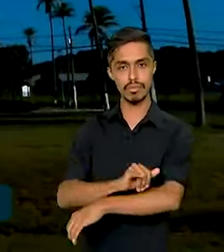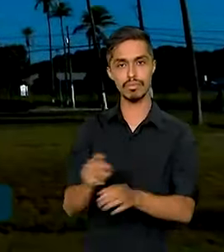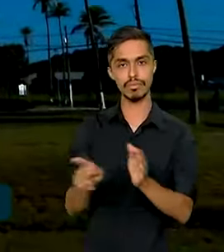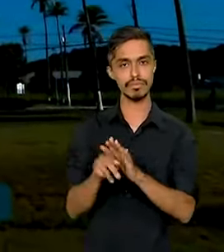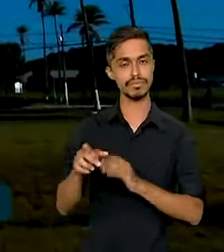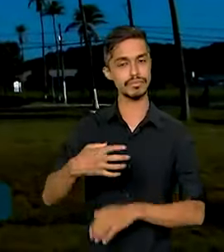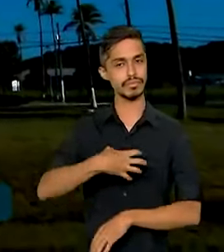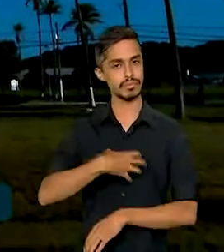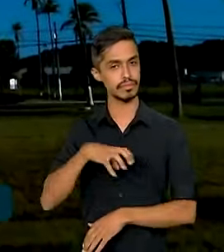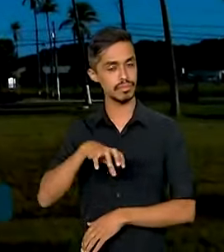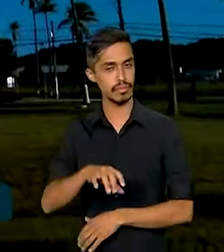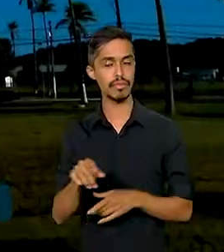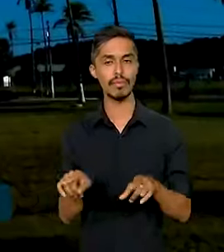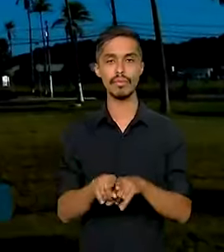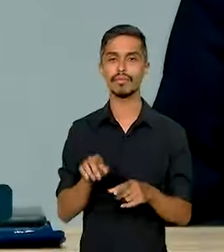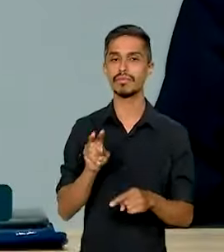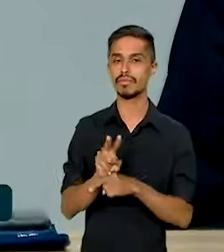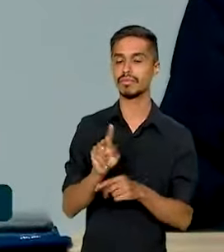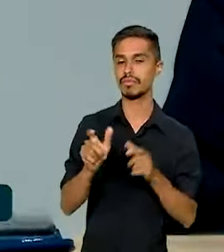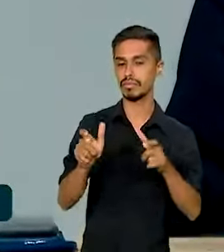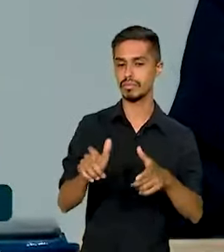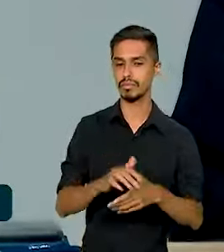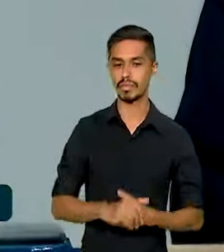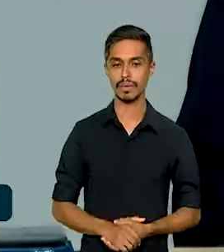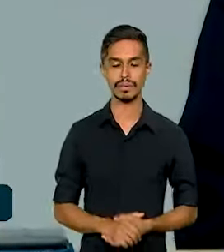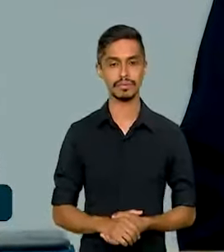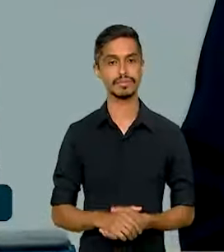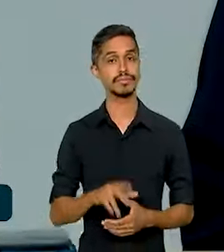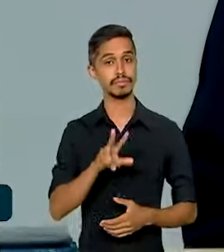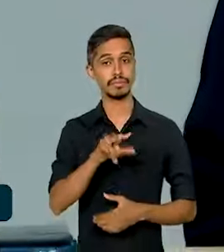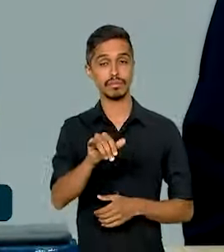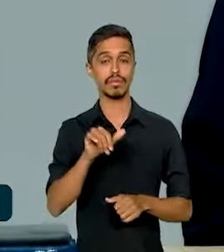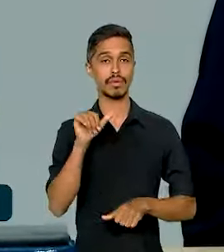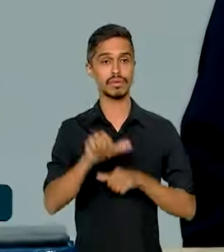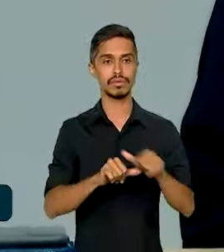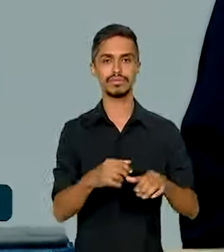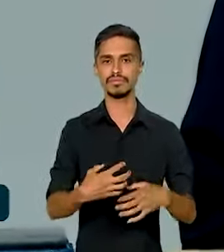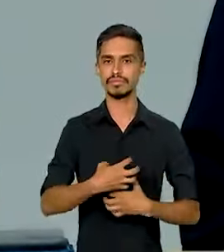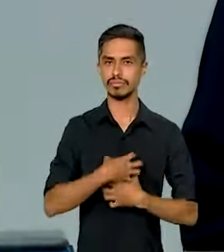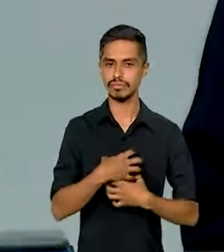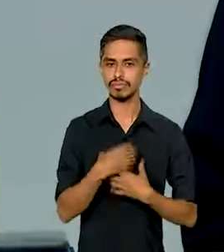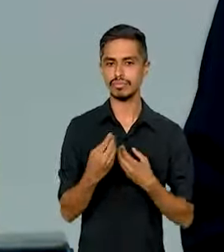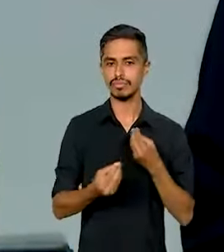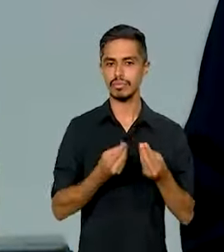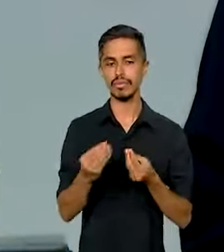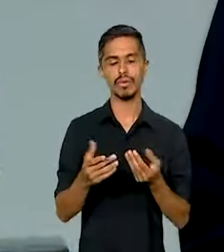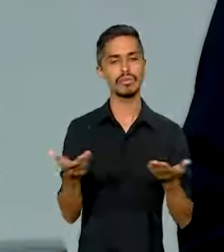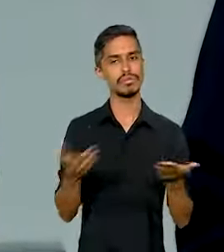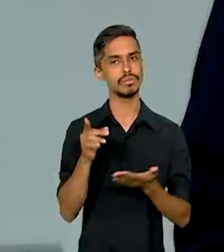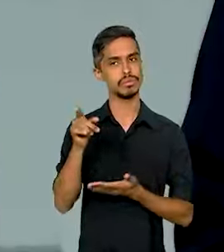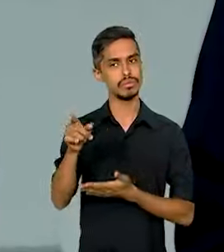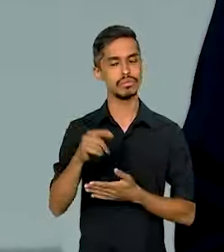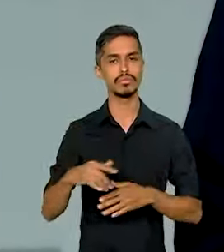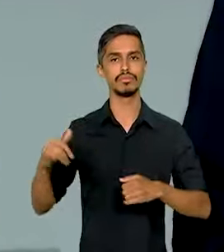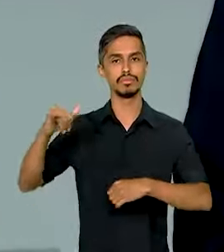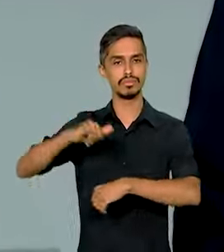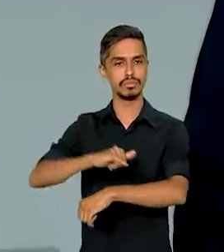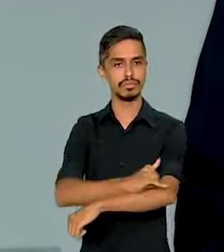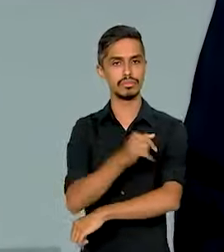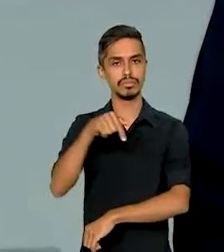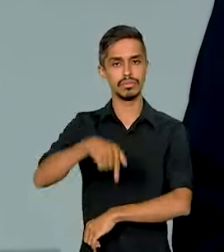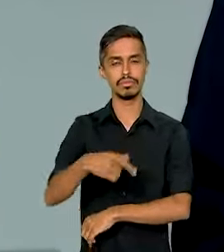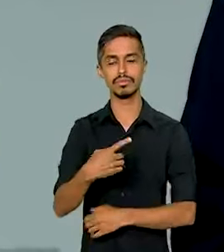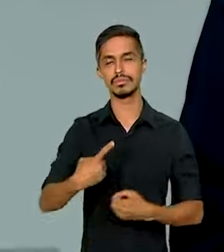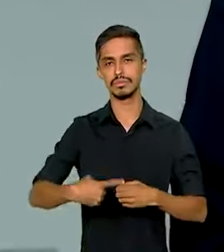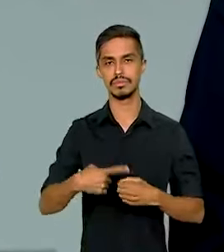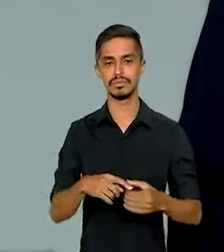também para a preservação do local. Ele vai mudar o status do que hoje é a base aérea de Salvador aqui na